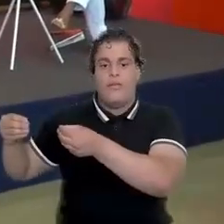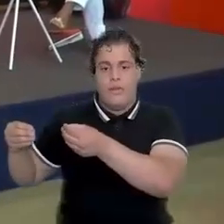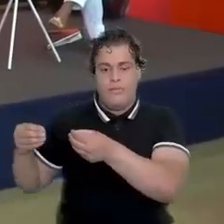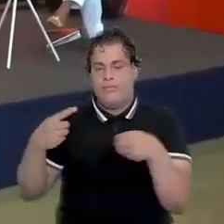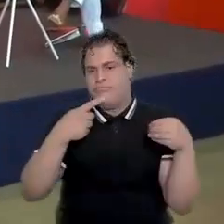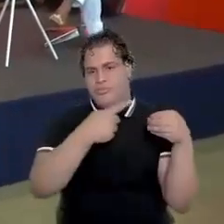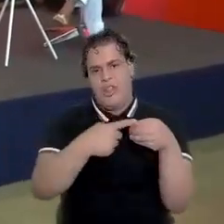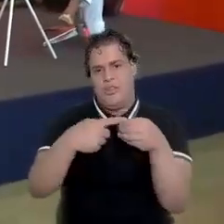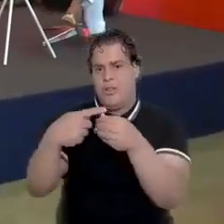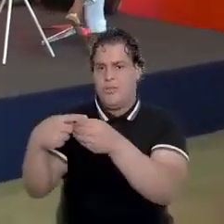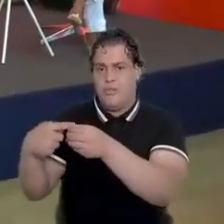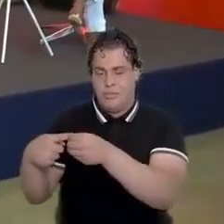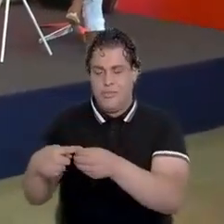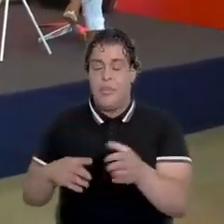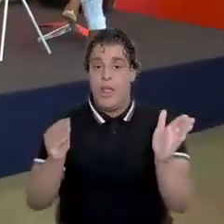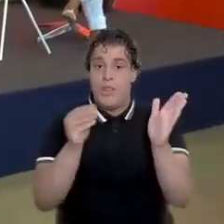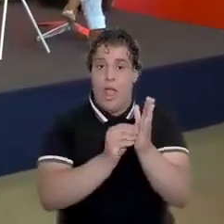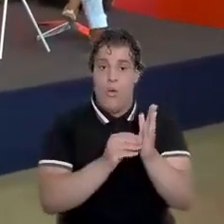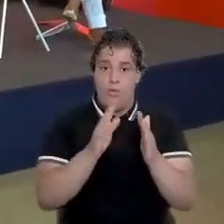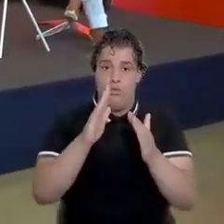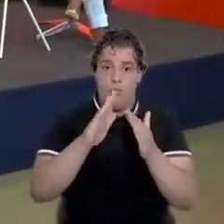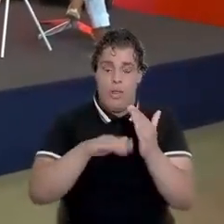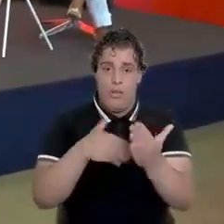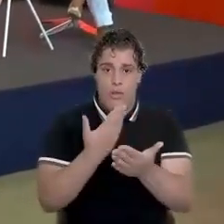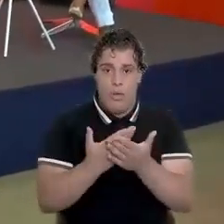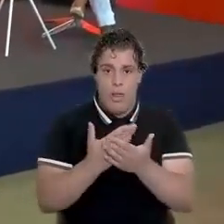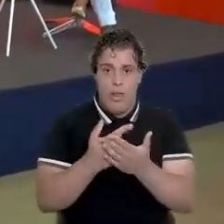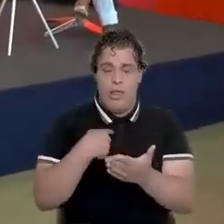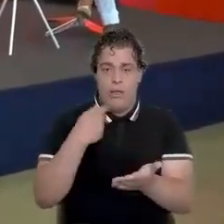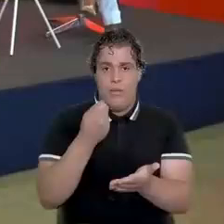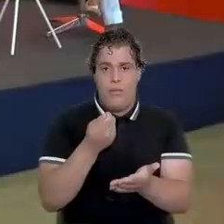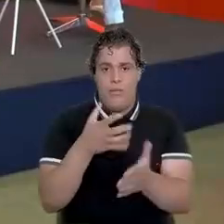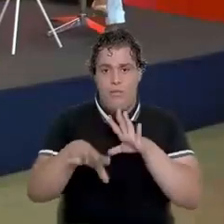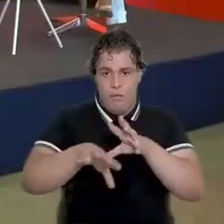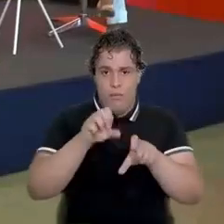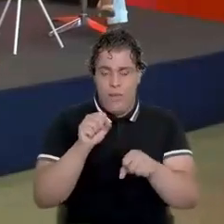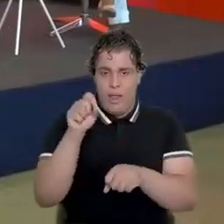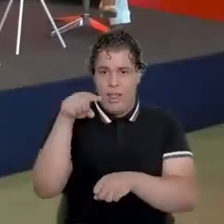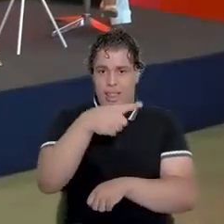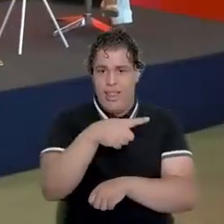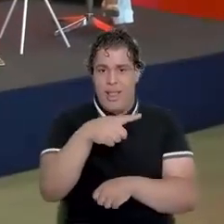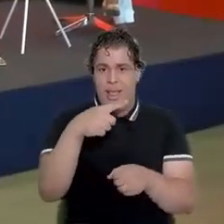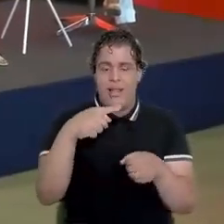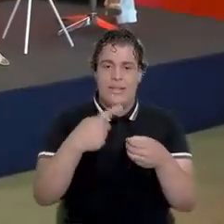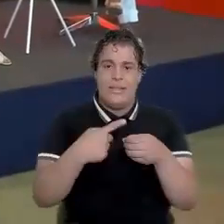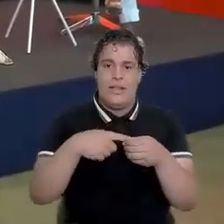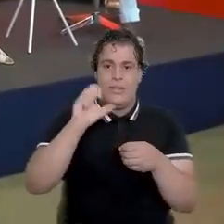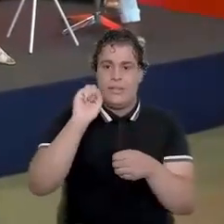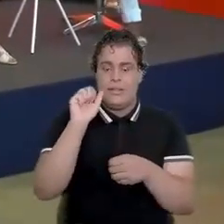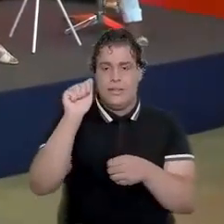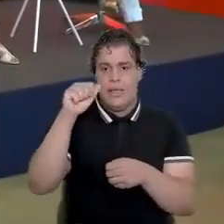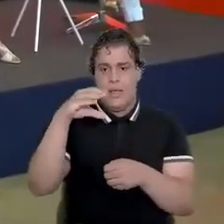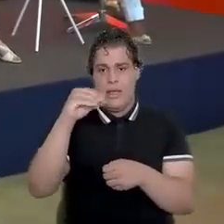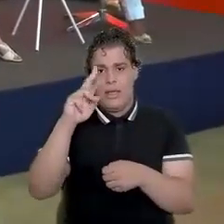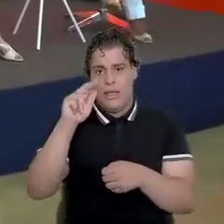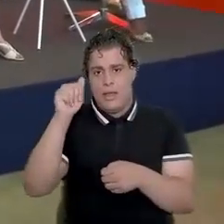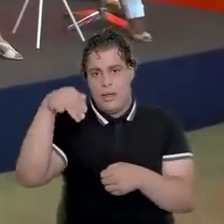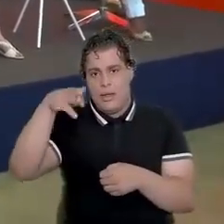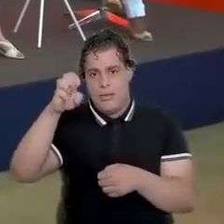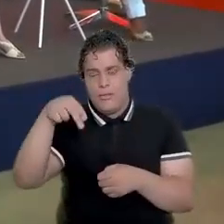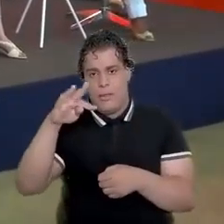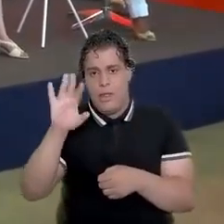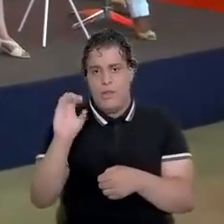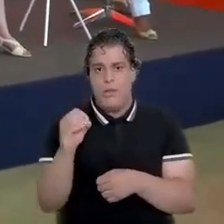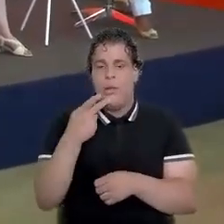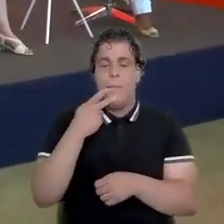na última escola que eu estudei, formei em Sacramento, nessa época, meu pai não